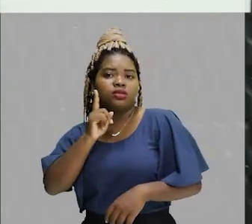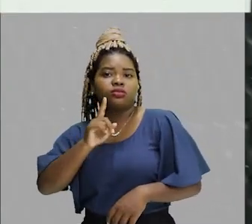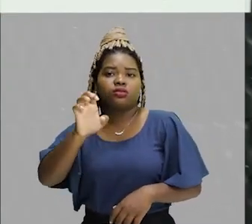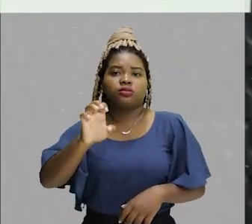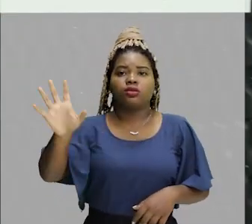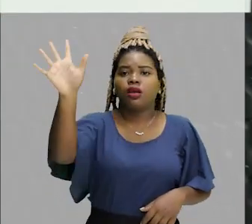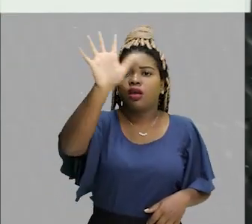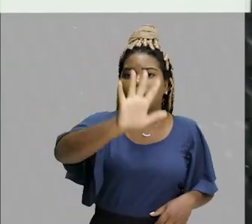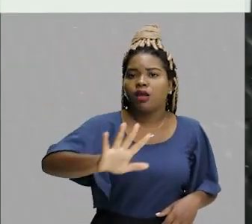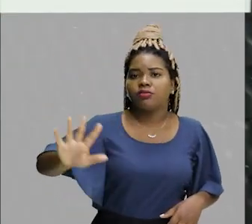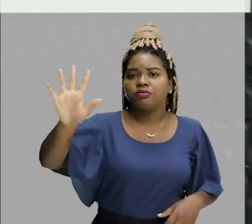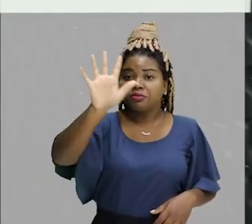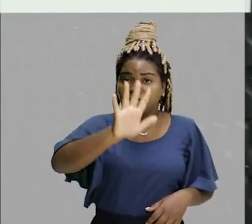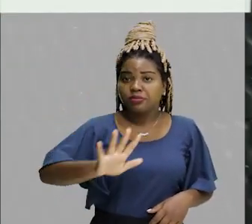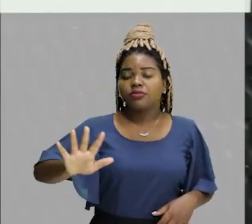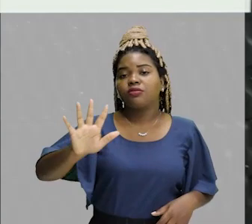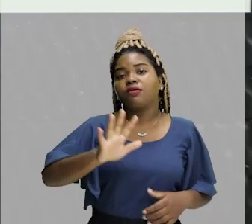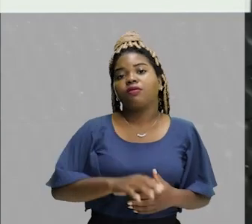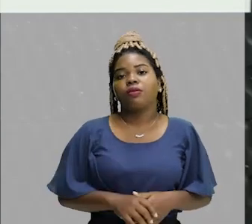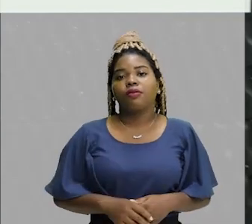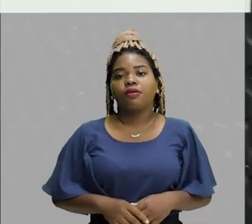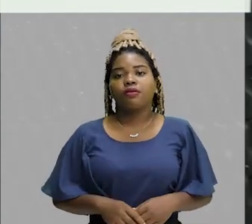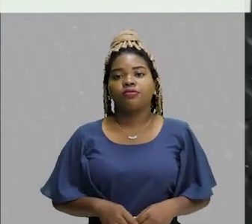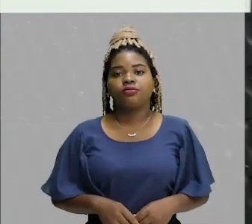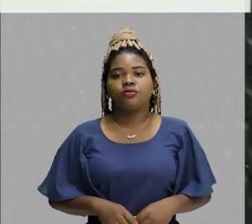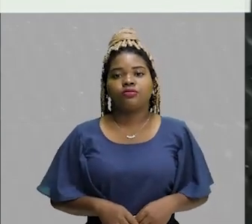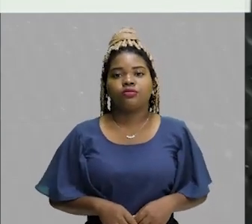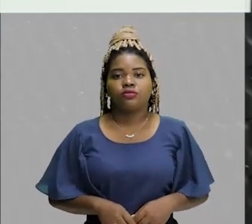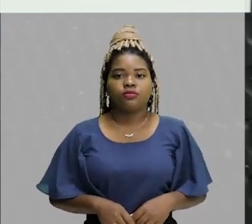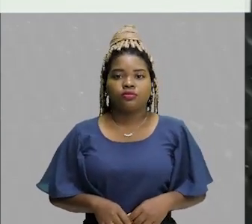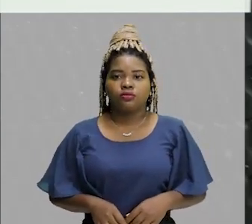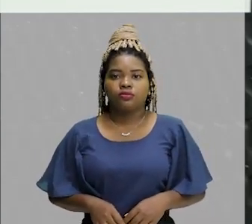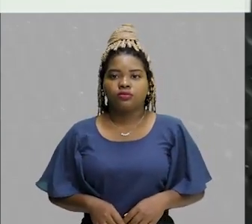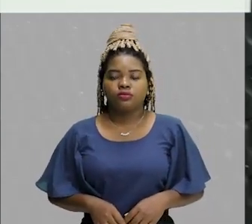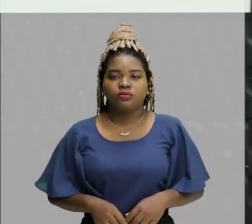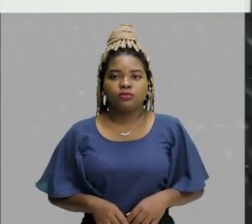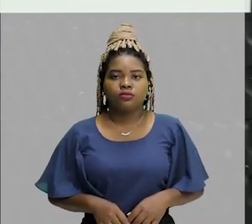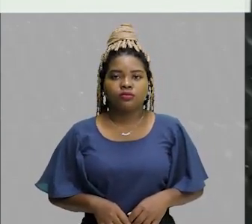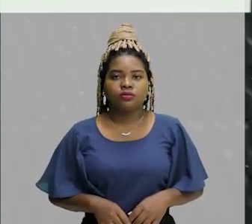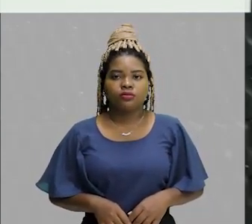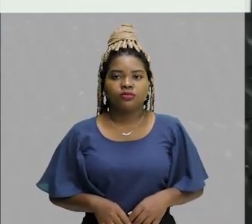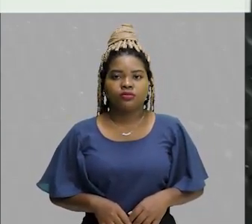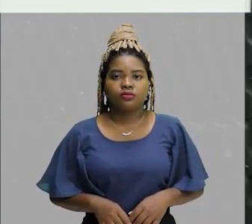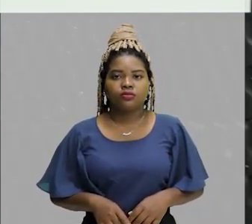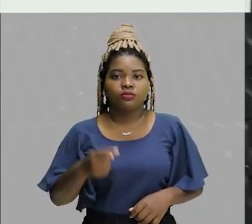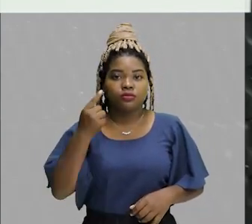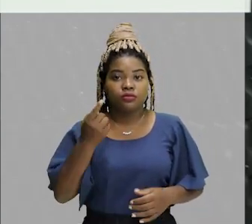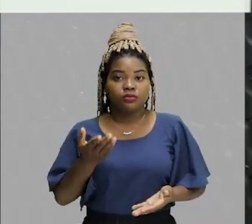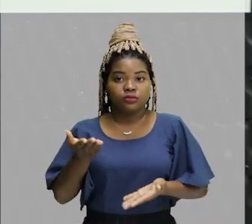esse silogismo ele sempre aparece uma curiosidade, né? Então veja só, todo